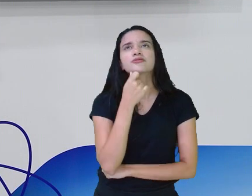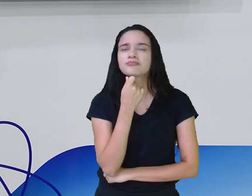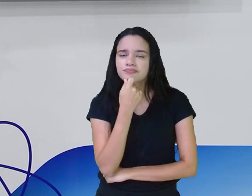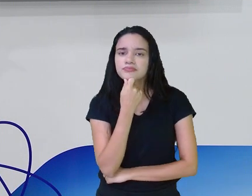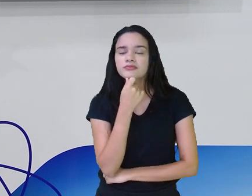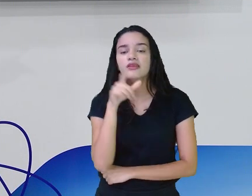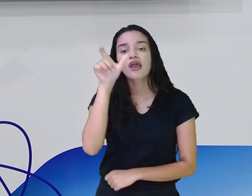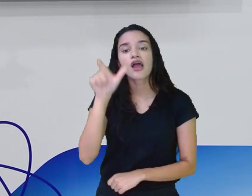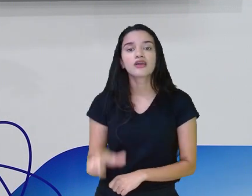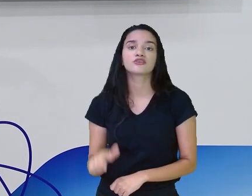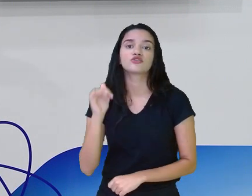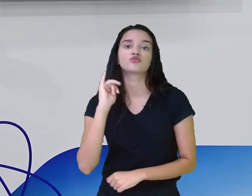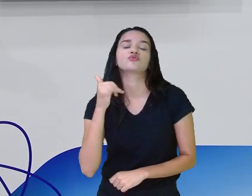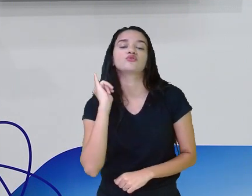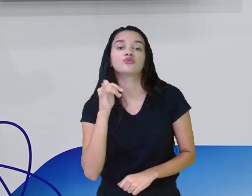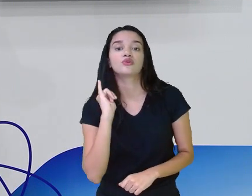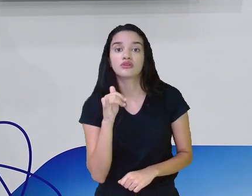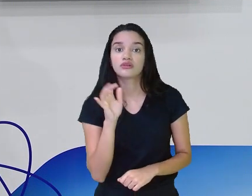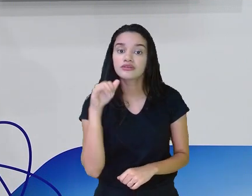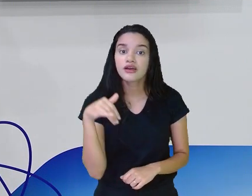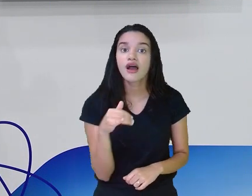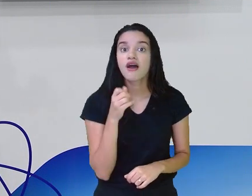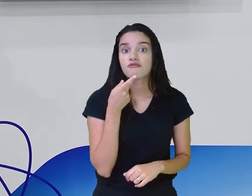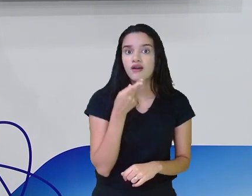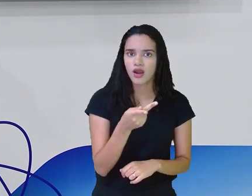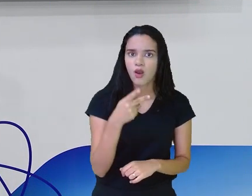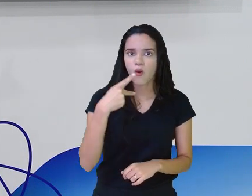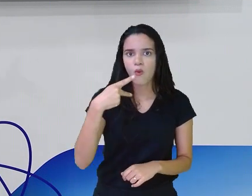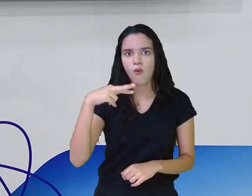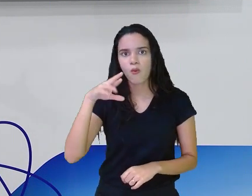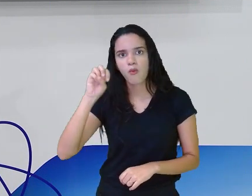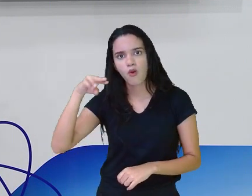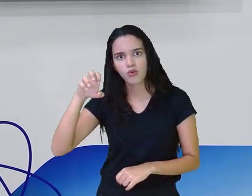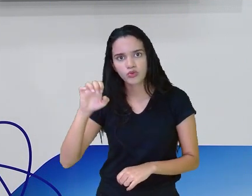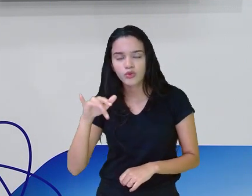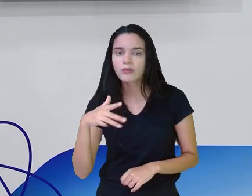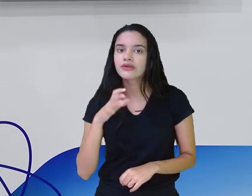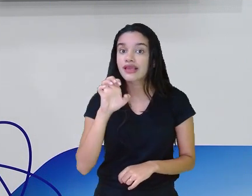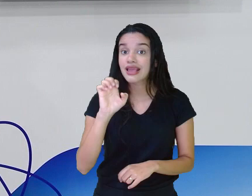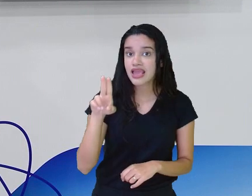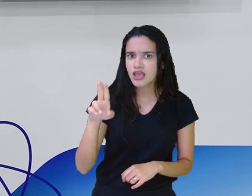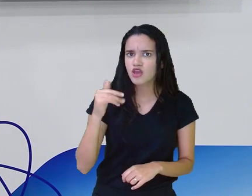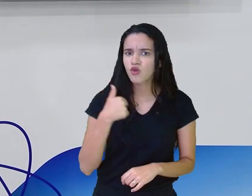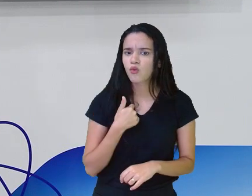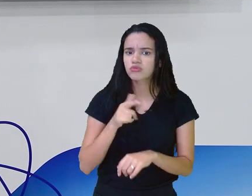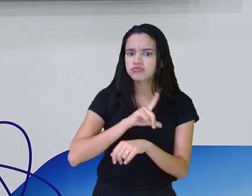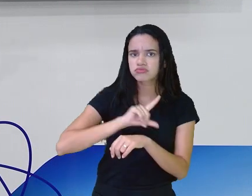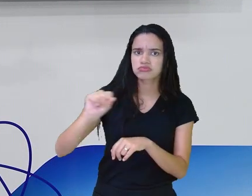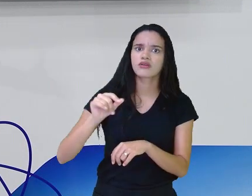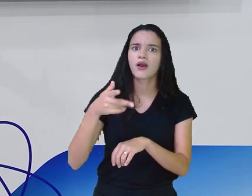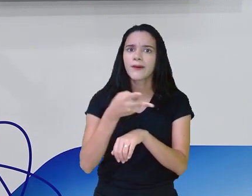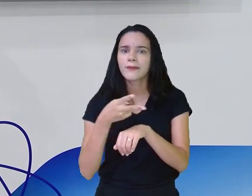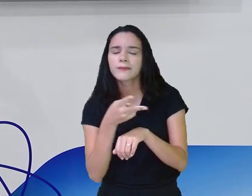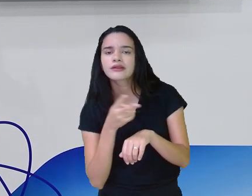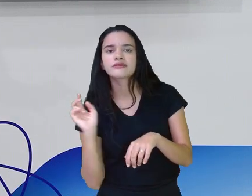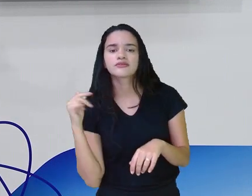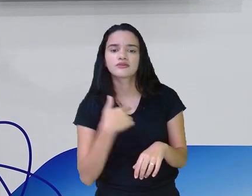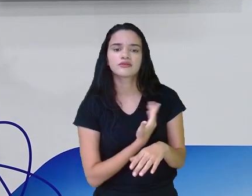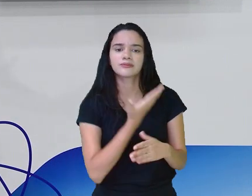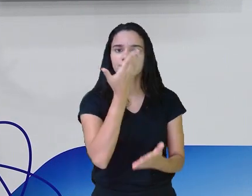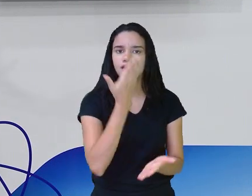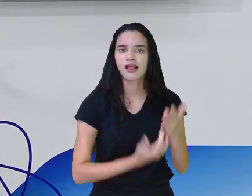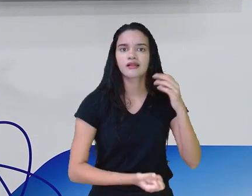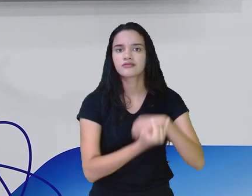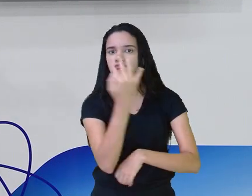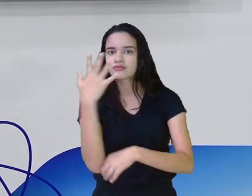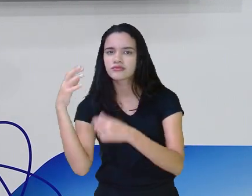está contando a história citou o pronome eu fui procurar essa Cisa, ou nós nos perdemos na